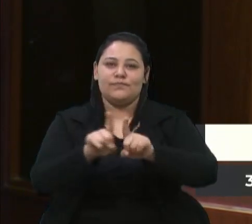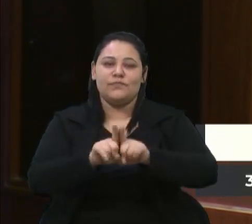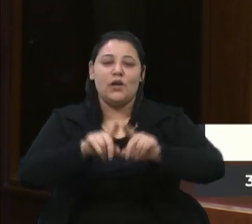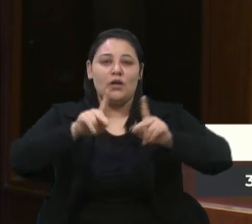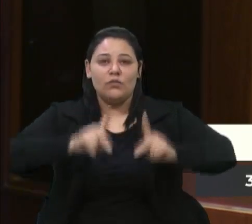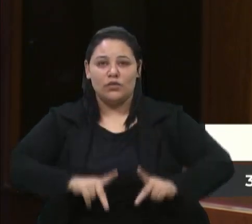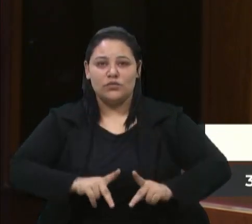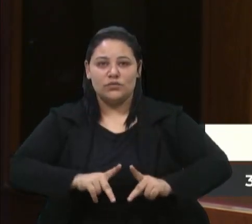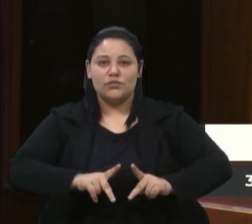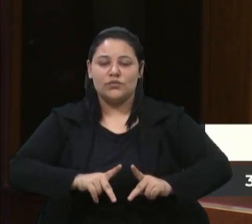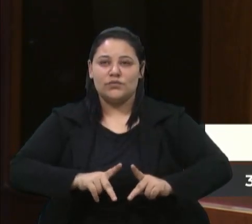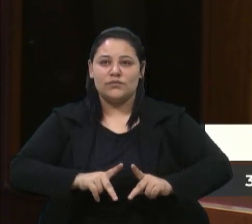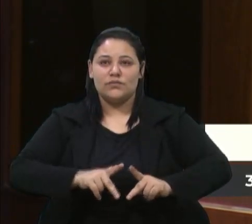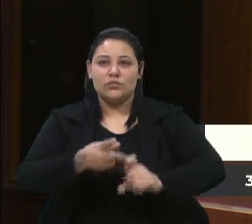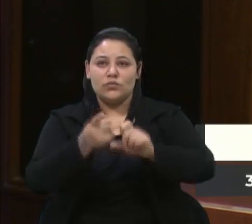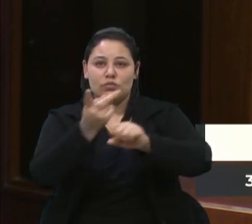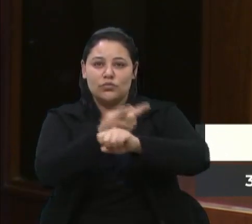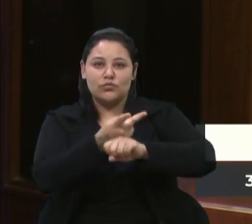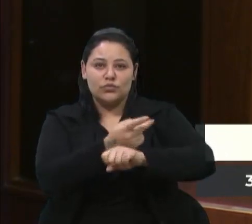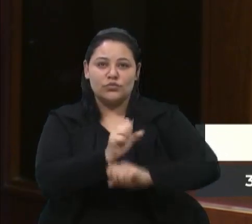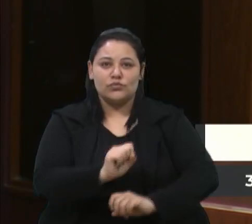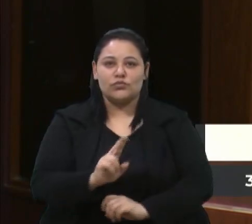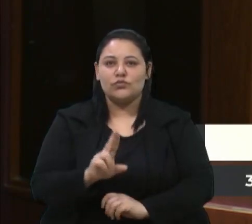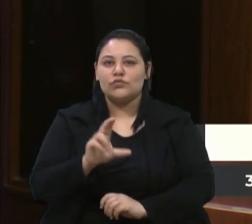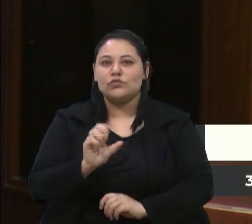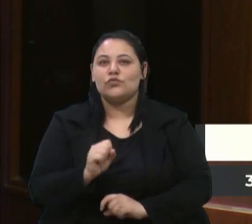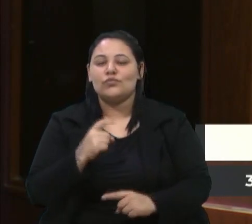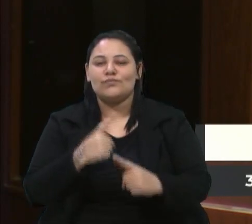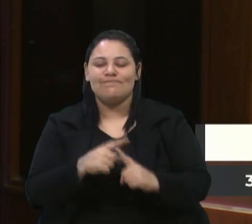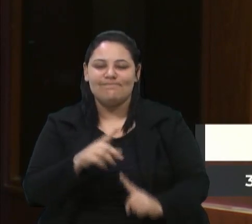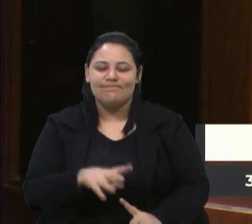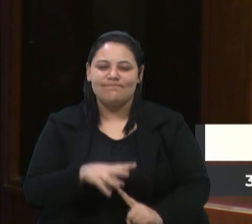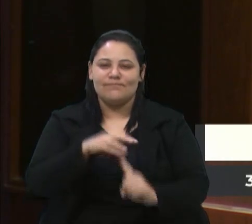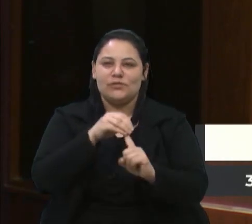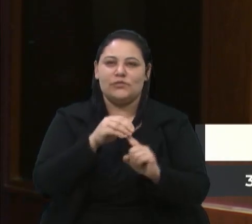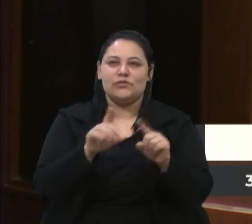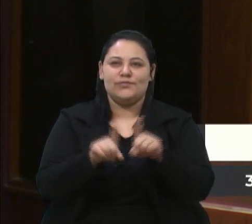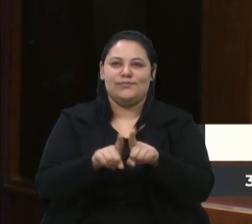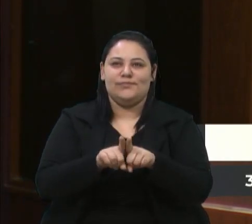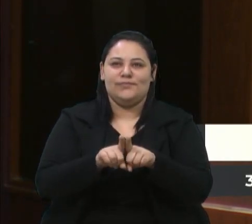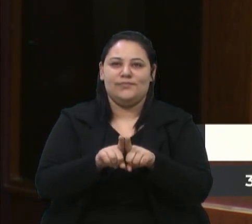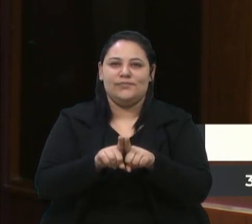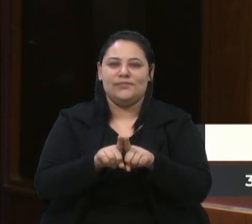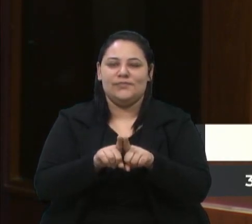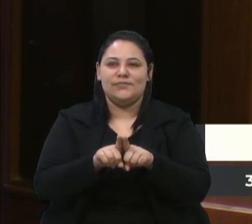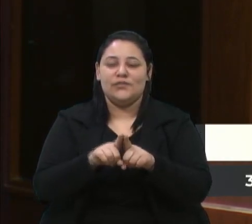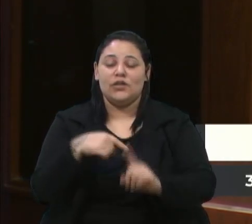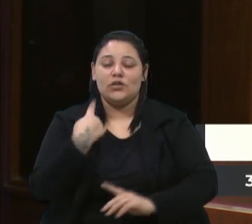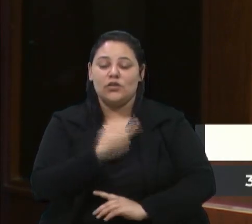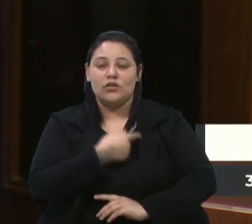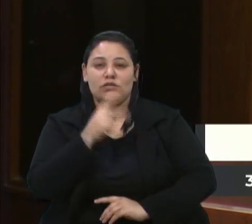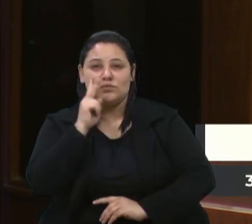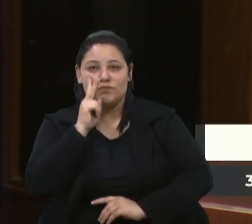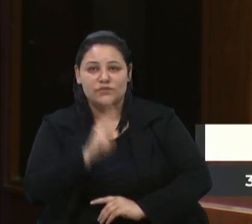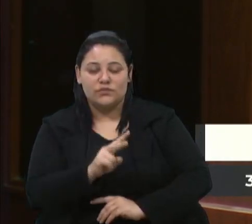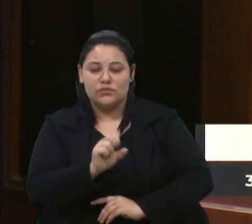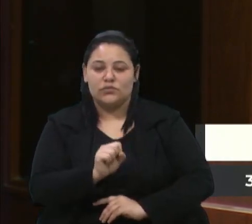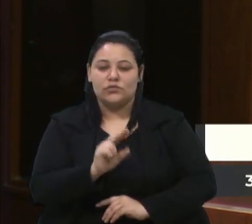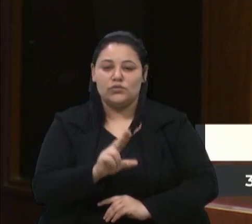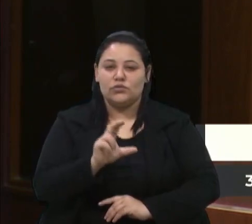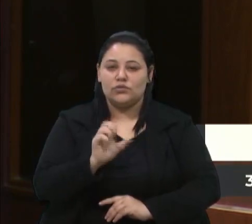ao SUS porque o SUS é fundamental. E a gente vê que o SUS precisa